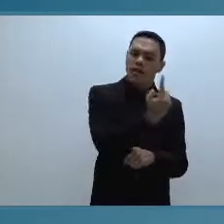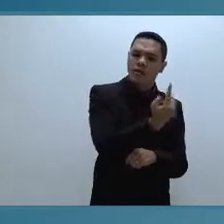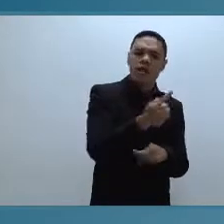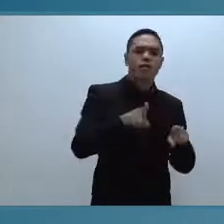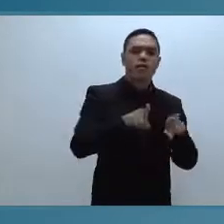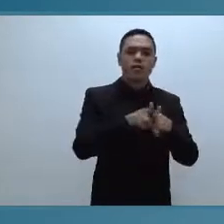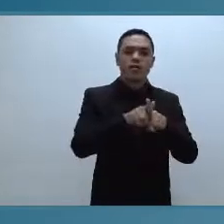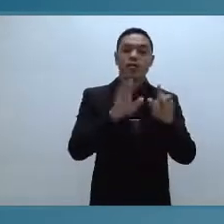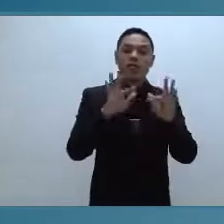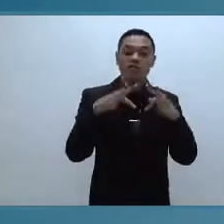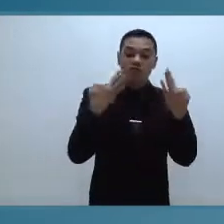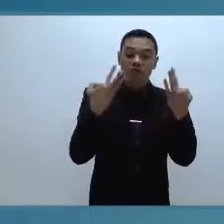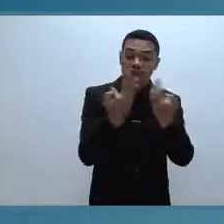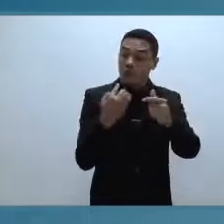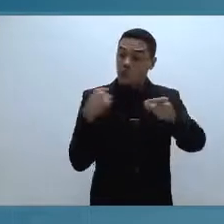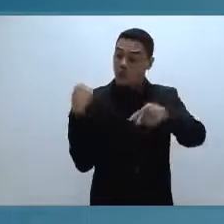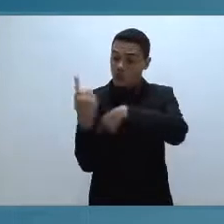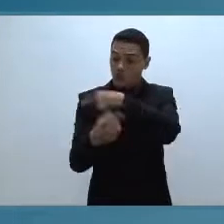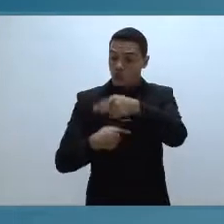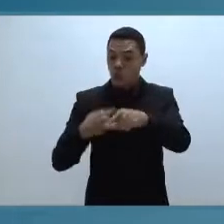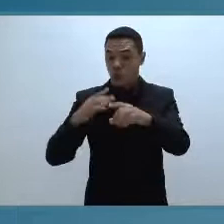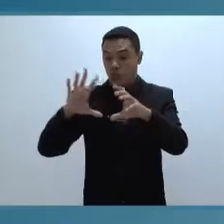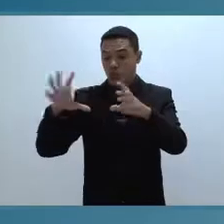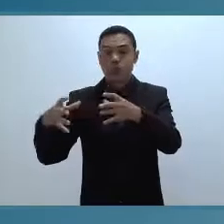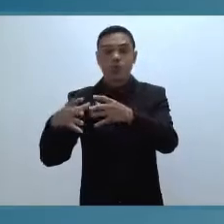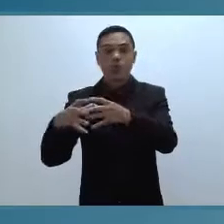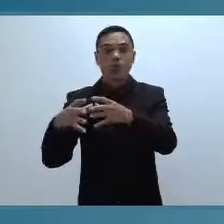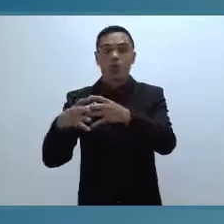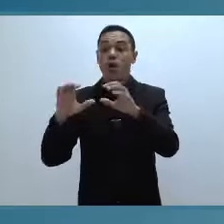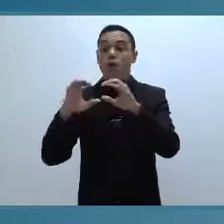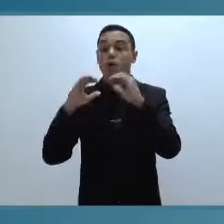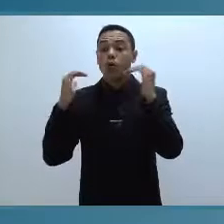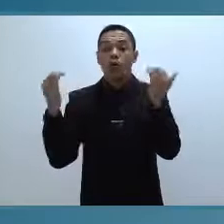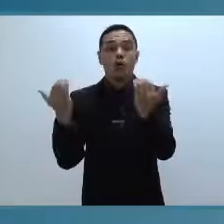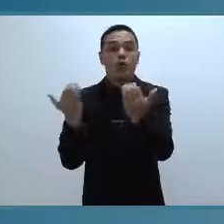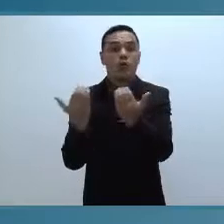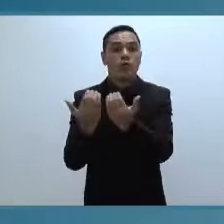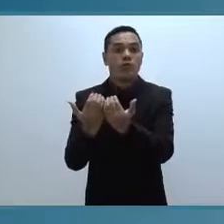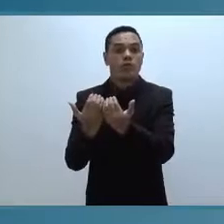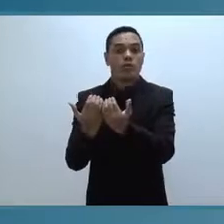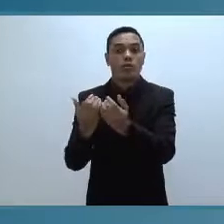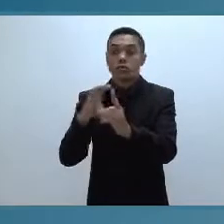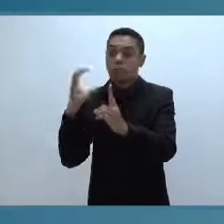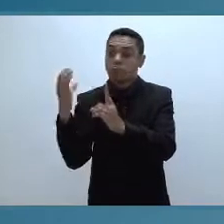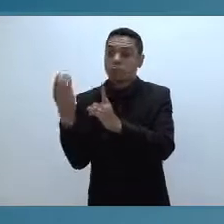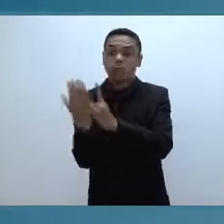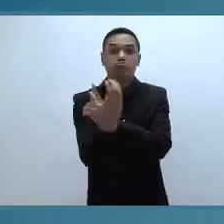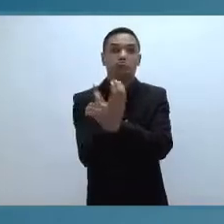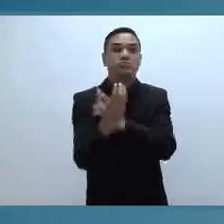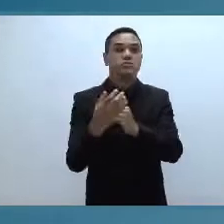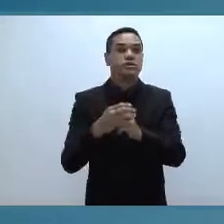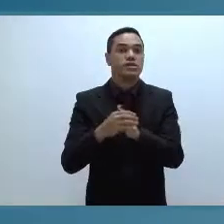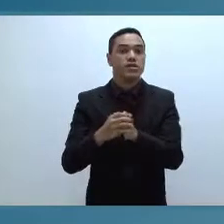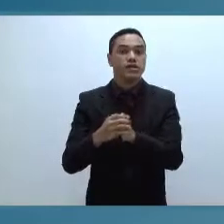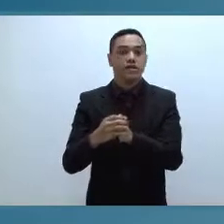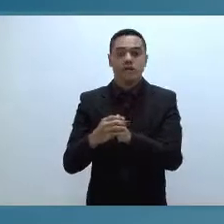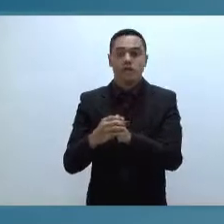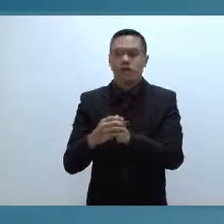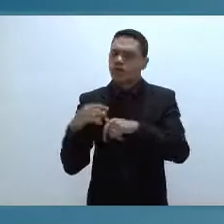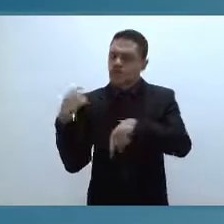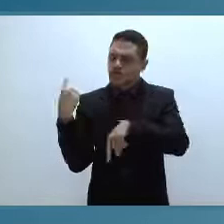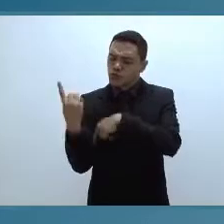vida da comunidade em que atua, lecionando, integrando-se nos clubes de serviço, participando da vida